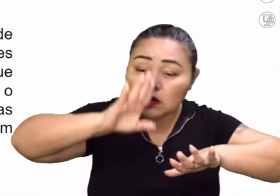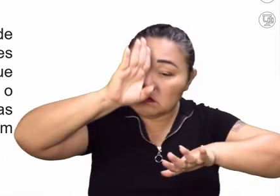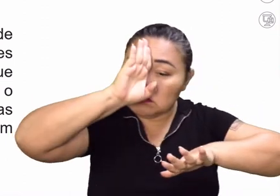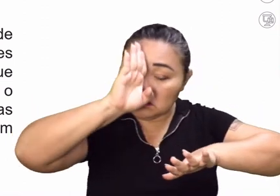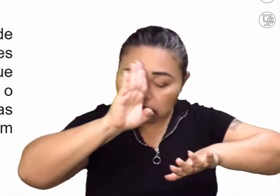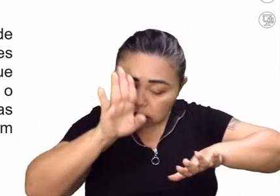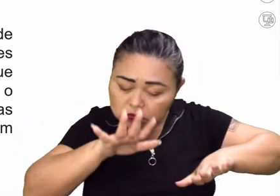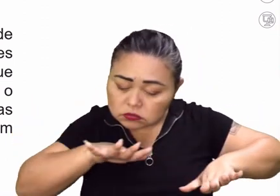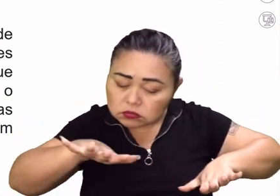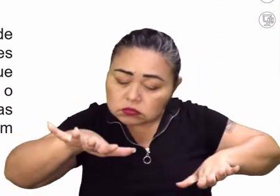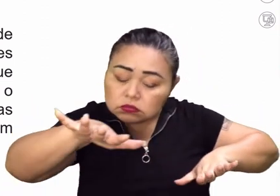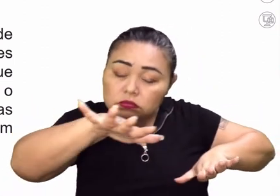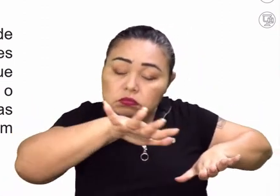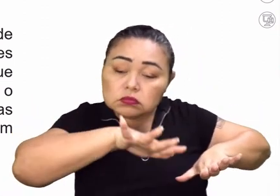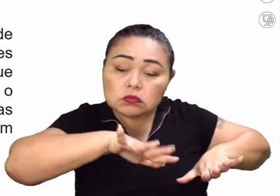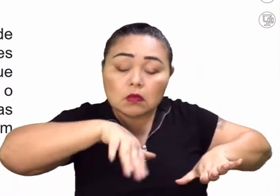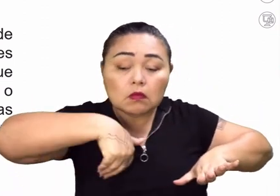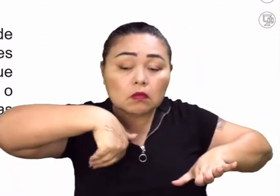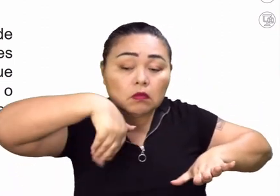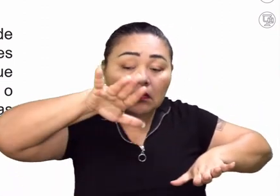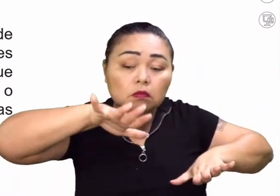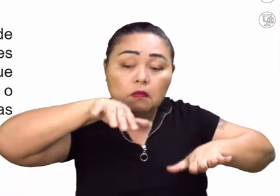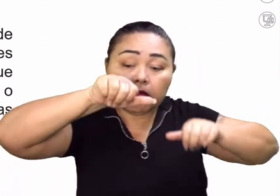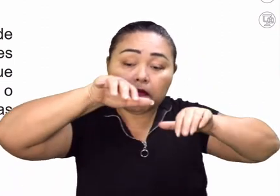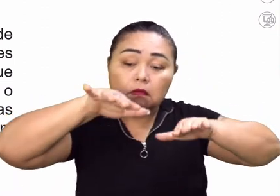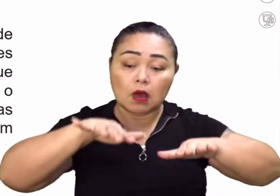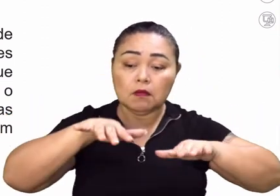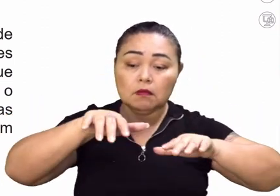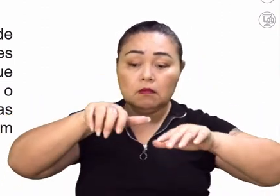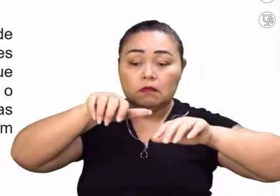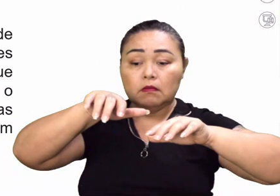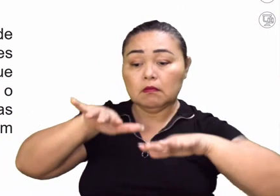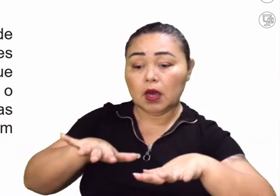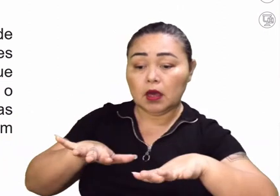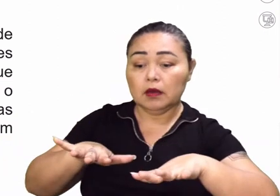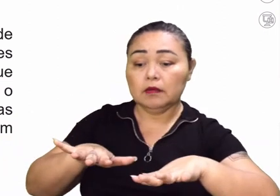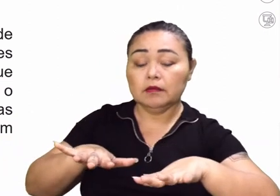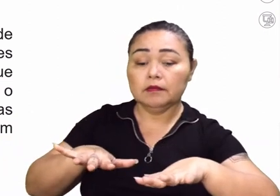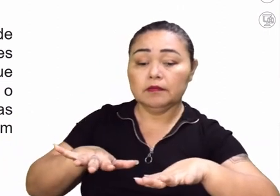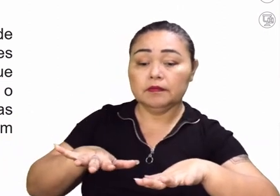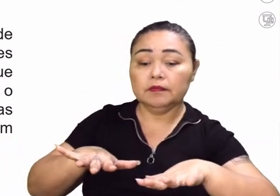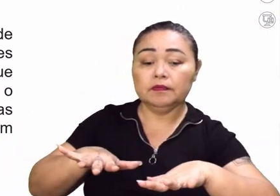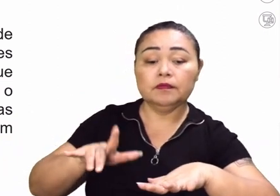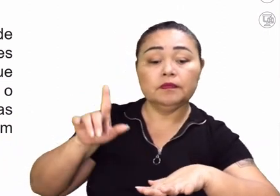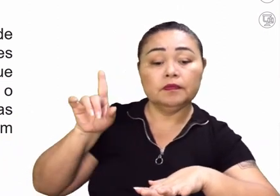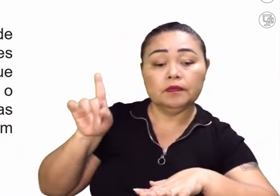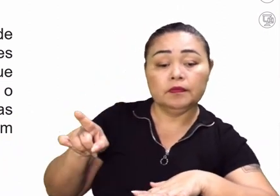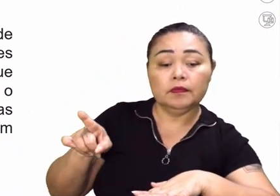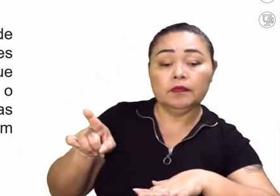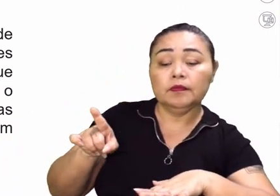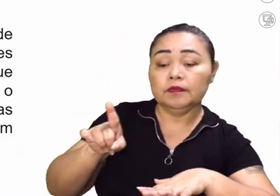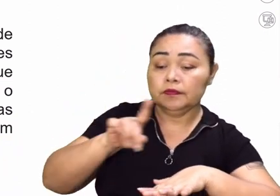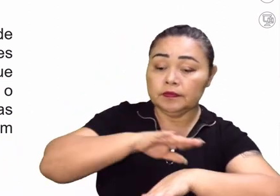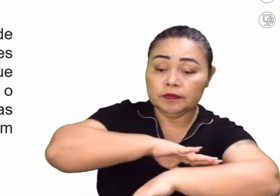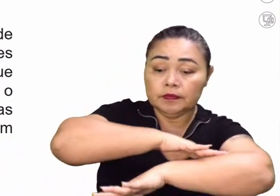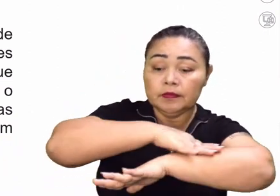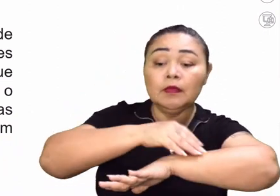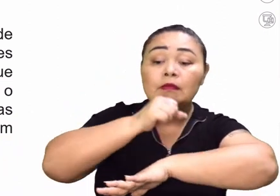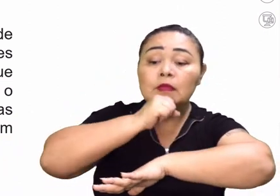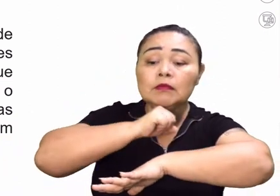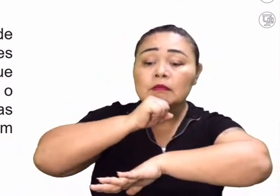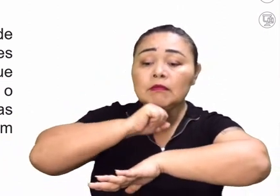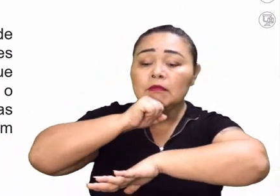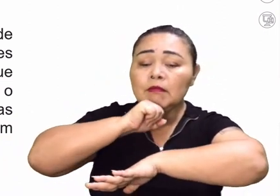ele é muito mais consolidado Exatamente é isso E aí a gente é um relevo antigo